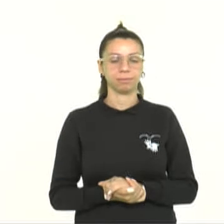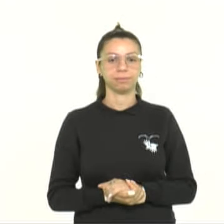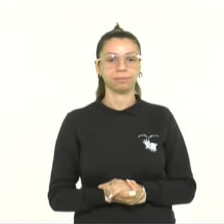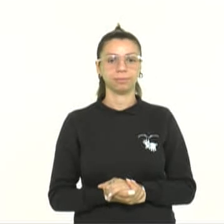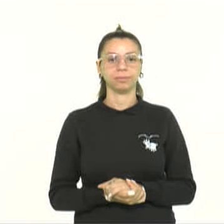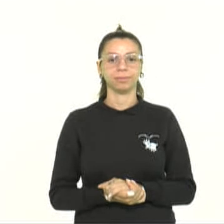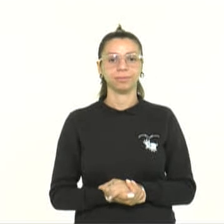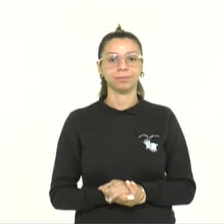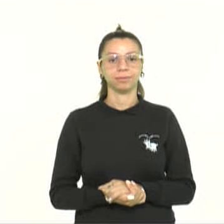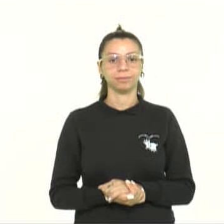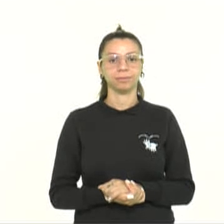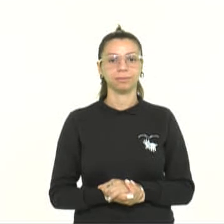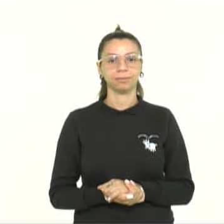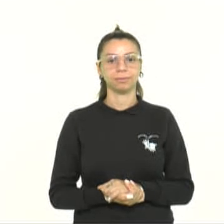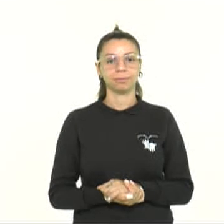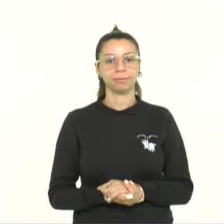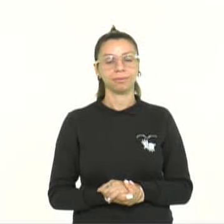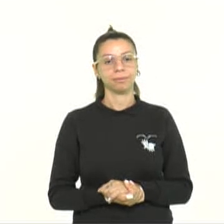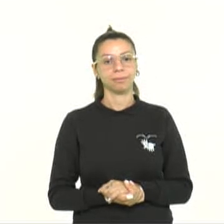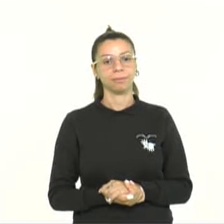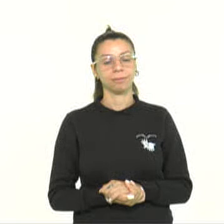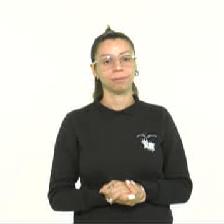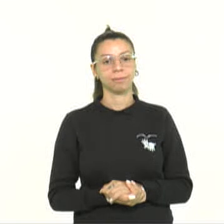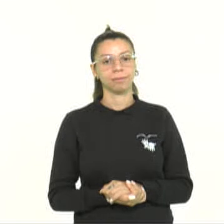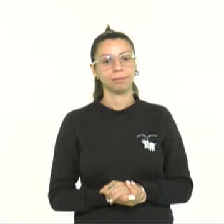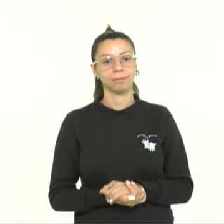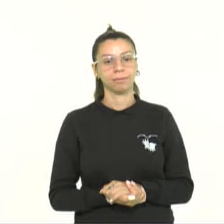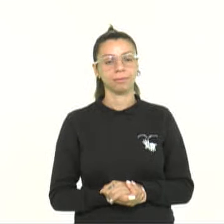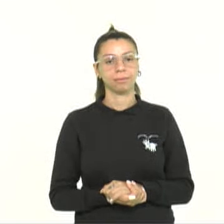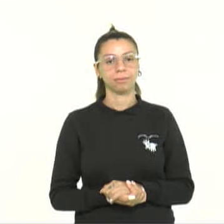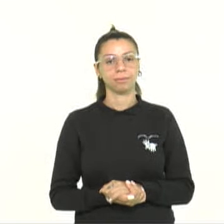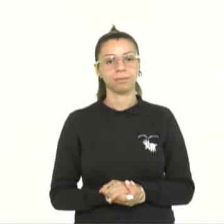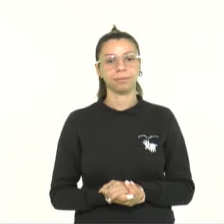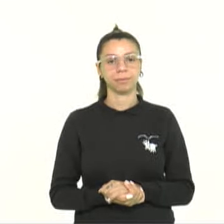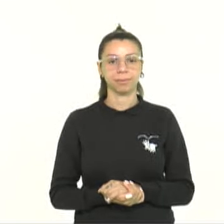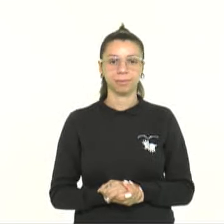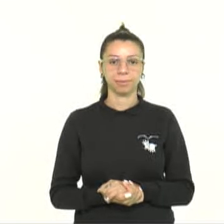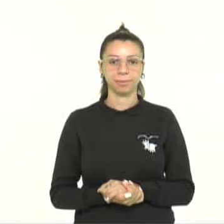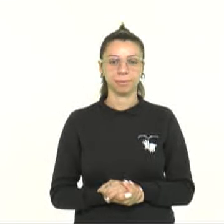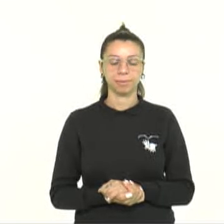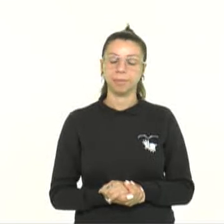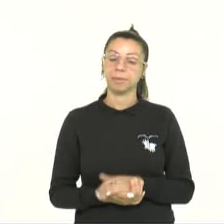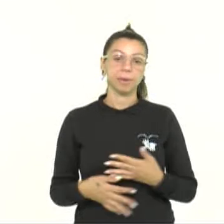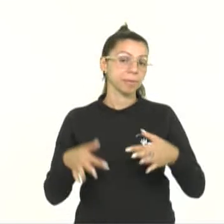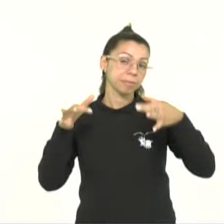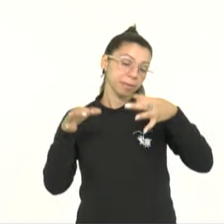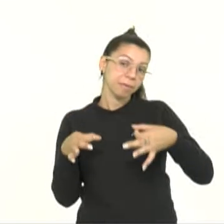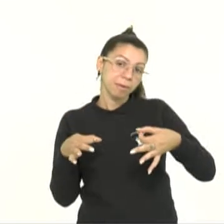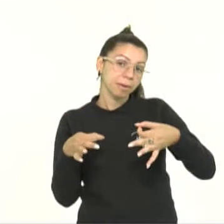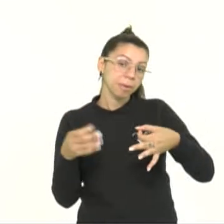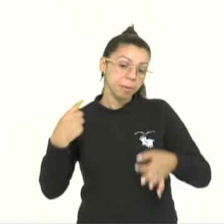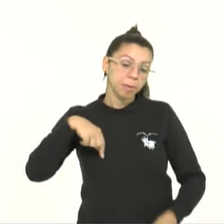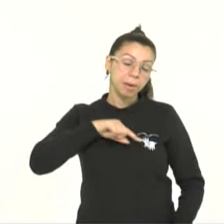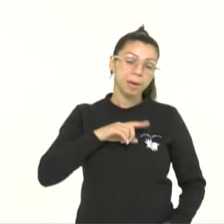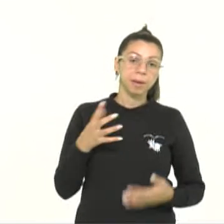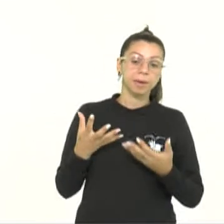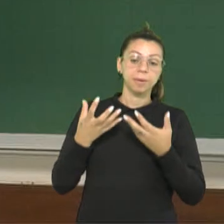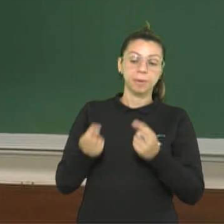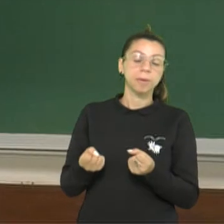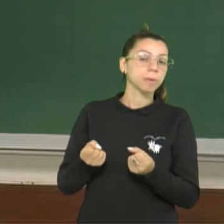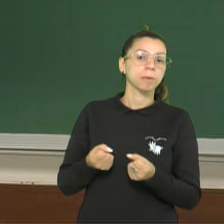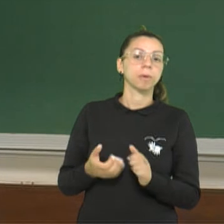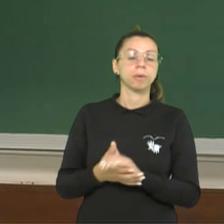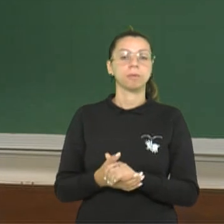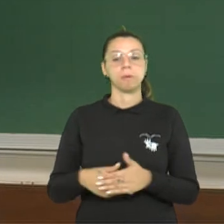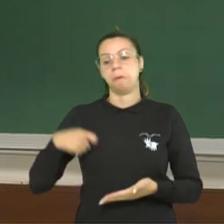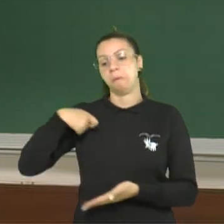eu aceptamos todas as formas de pensar. Isso está muitíssimo correto, né? Nós devemos aceitar, não somos